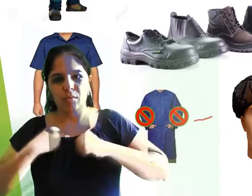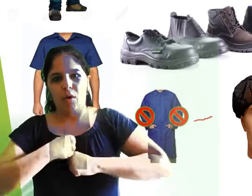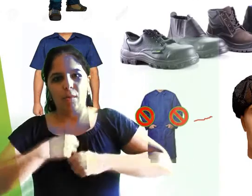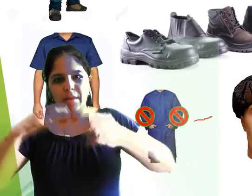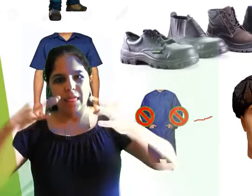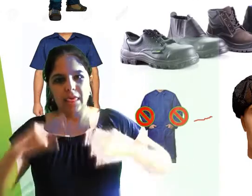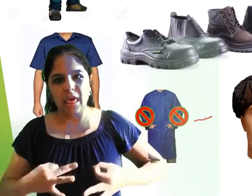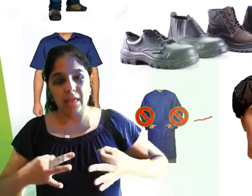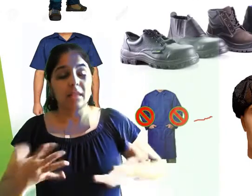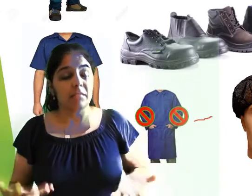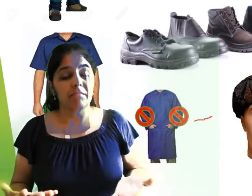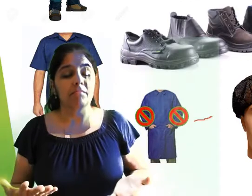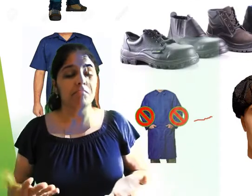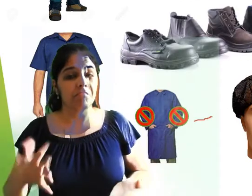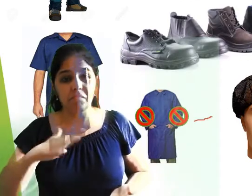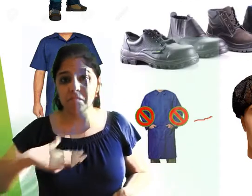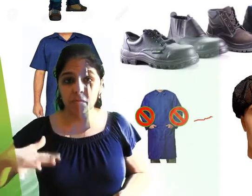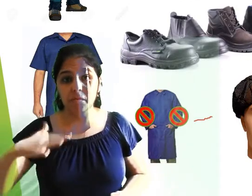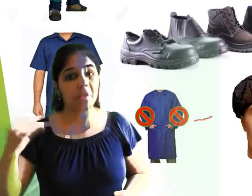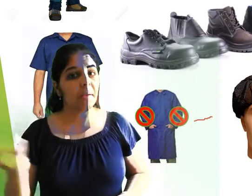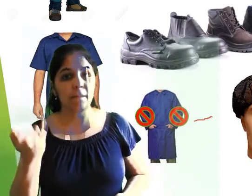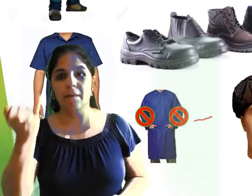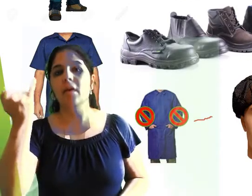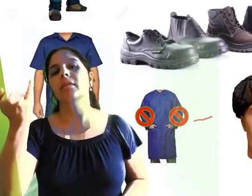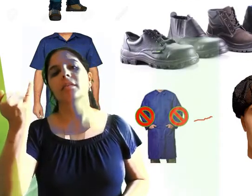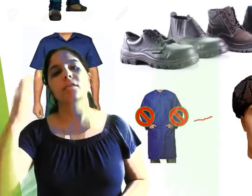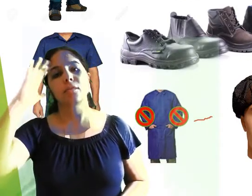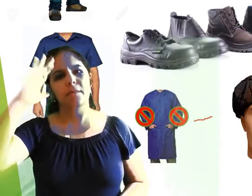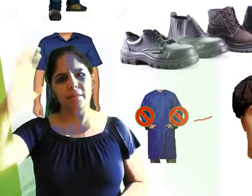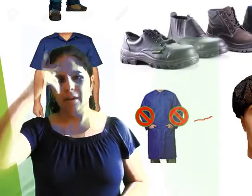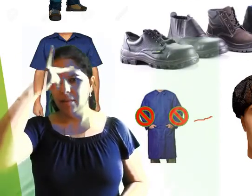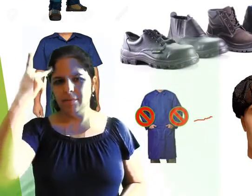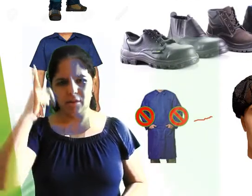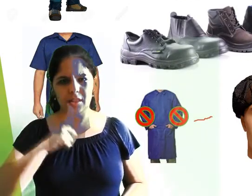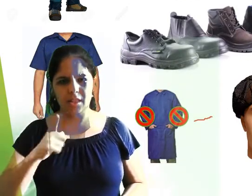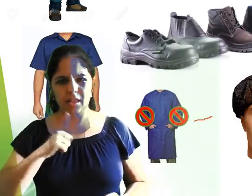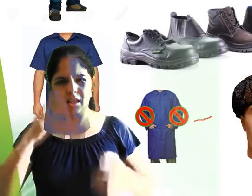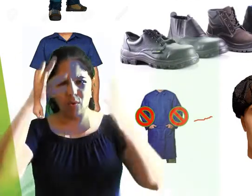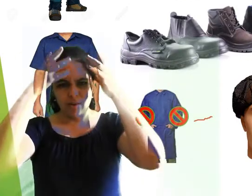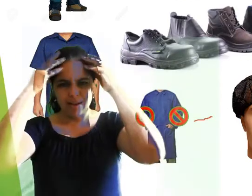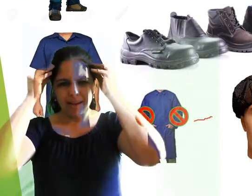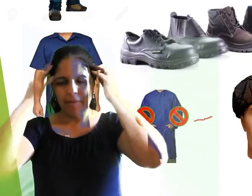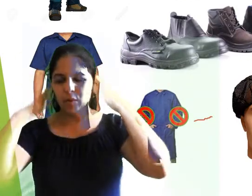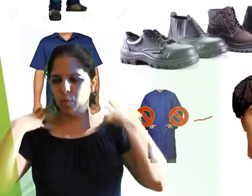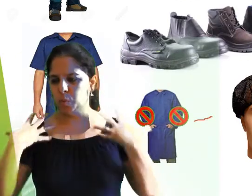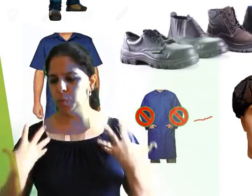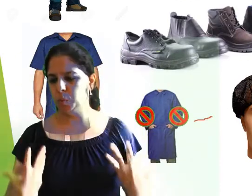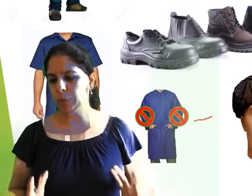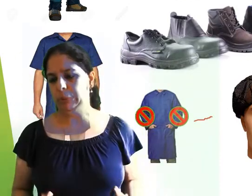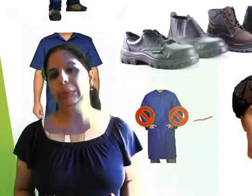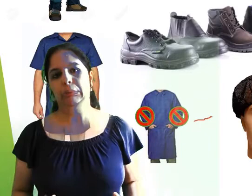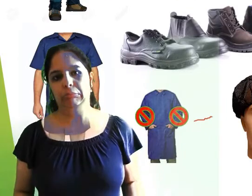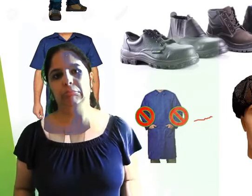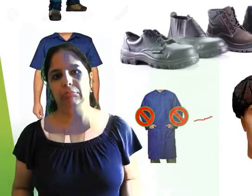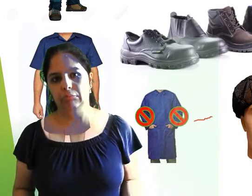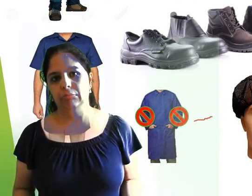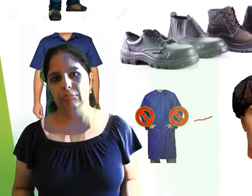um jaleco, né? Isso é muito importante, né? Principalmente para aquelas pessoas que têm os cabelos, né,